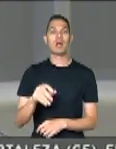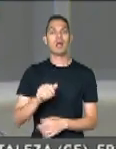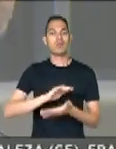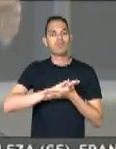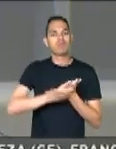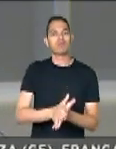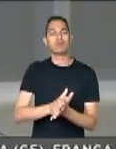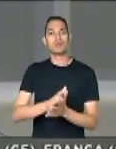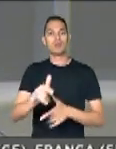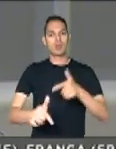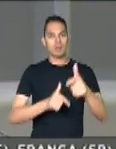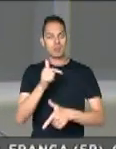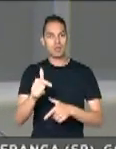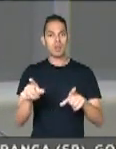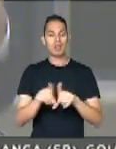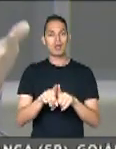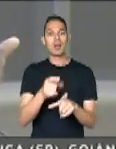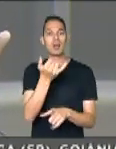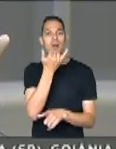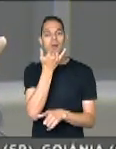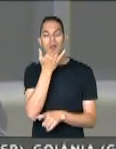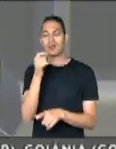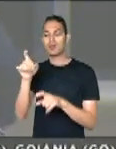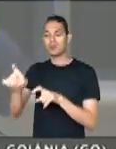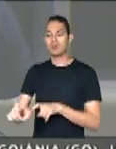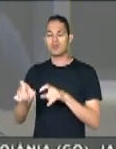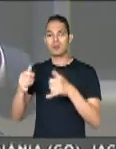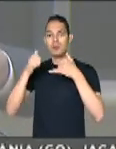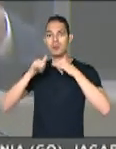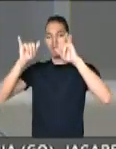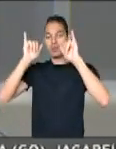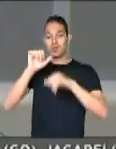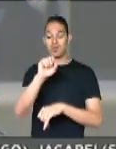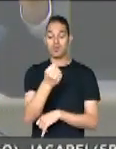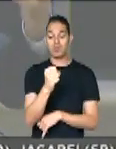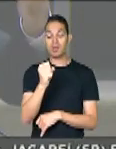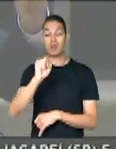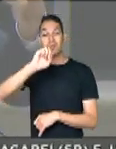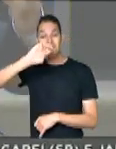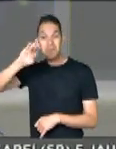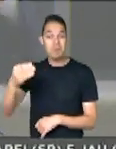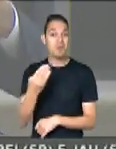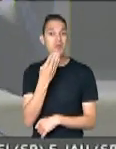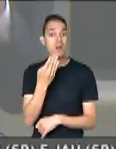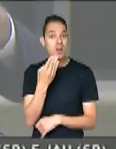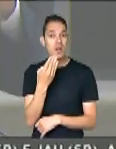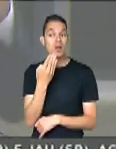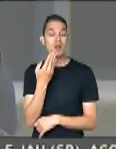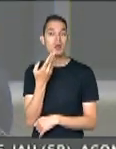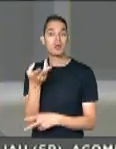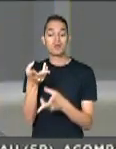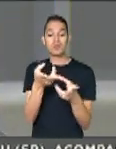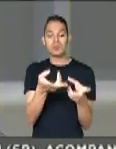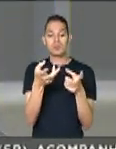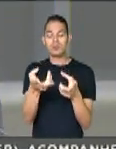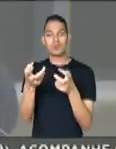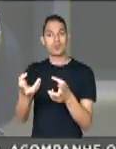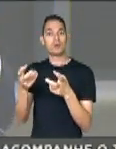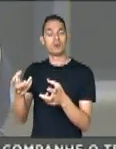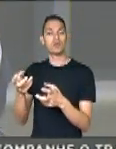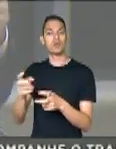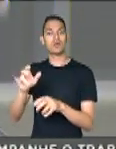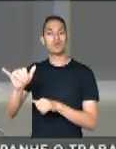trabalhador. Ao mesmo tempo está anistiando os grandes ruralistas. 88 bilhões vão deixar de ser cobrados para os